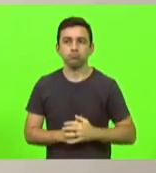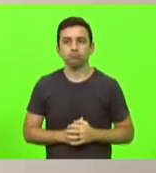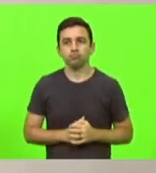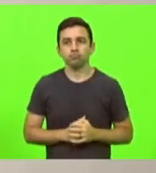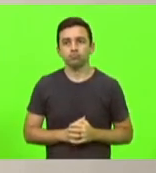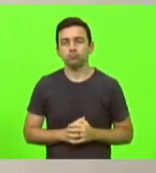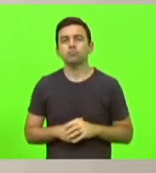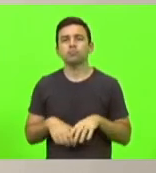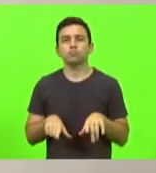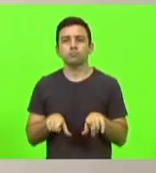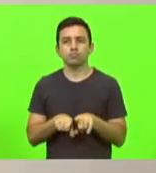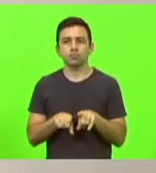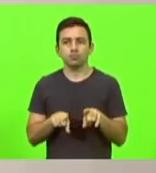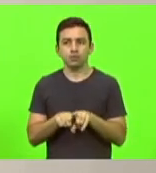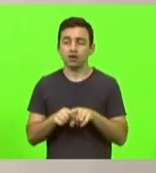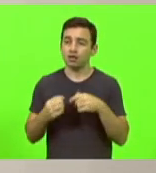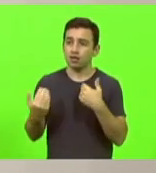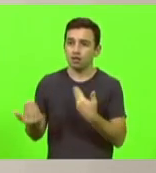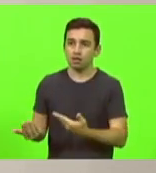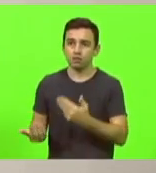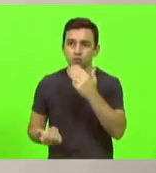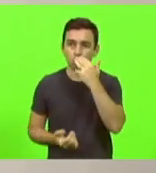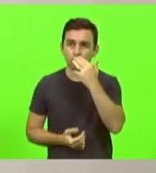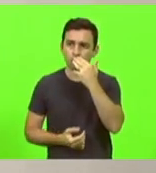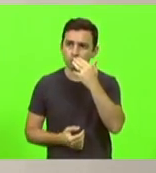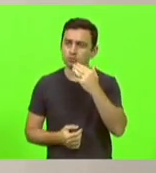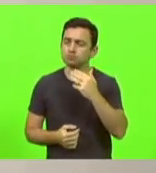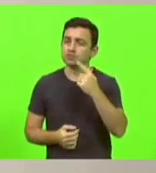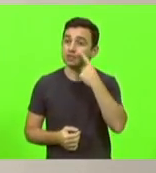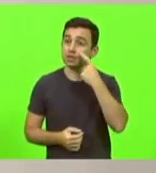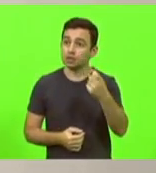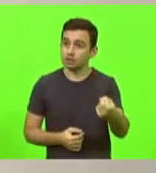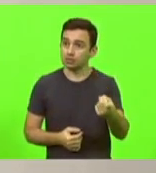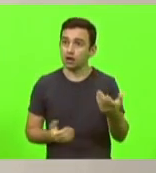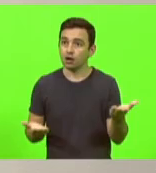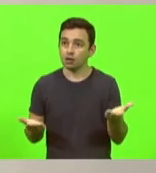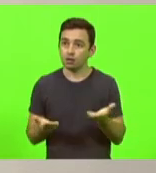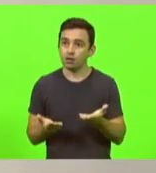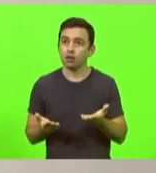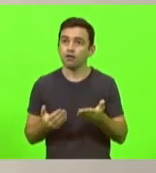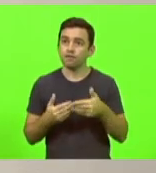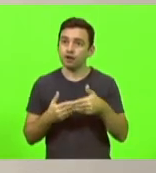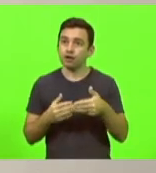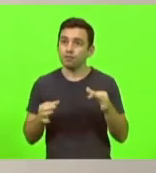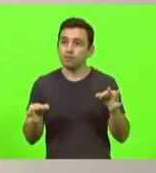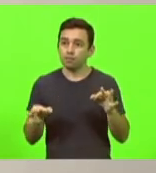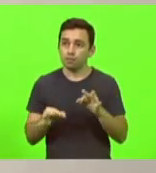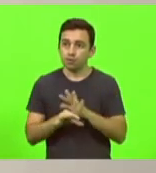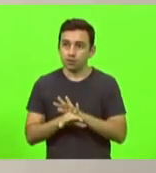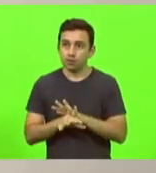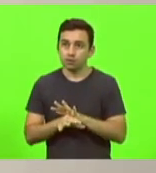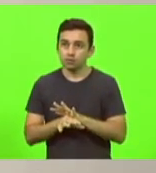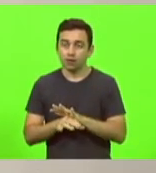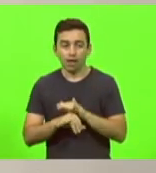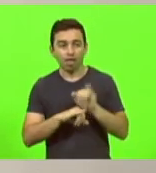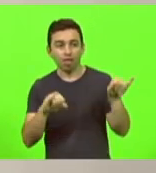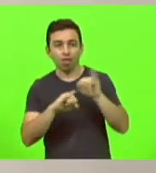Informo também o deputado Sopelso e outros interessados que acaba nesse momento o serviço de boca de urna.